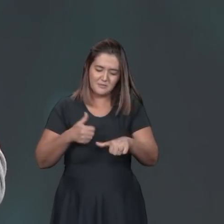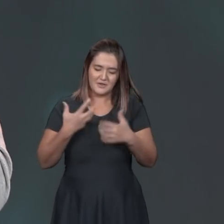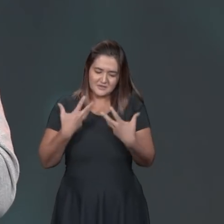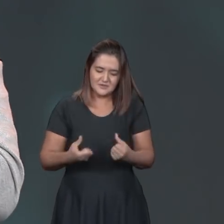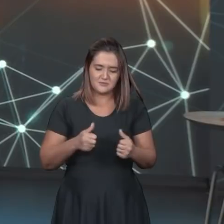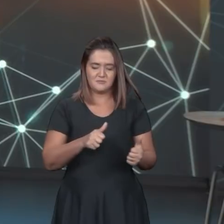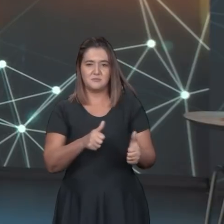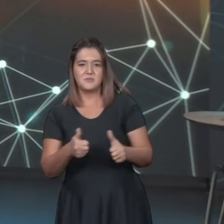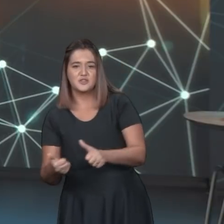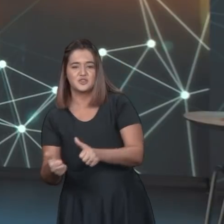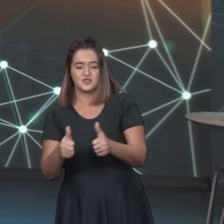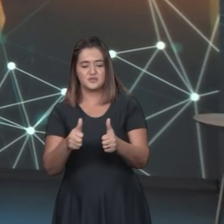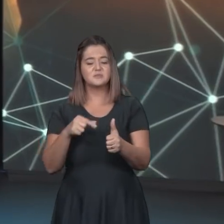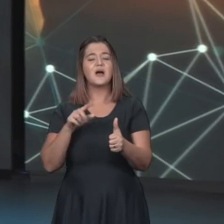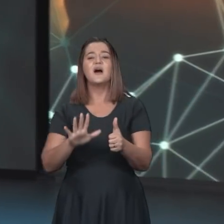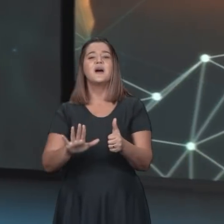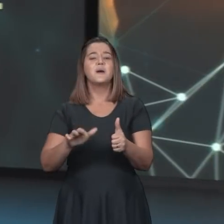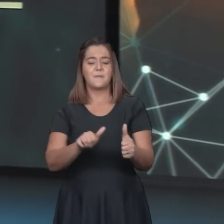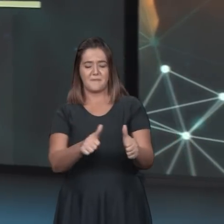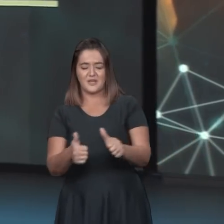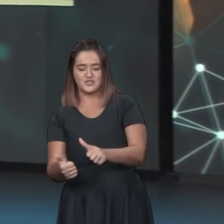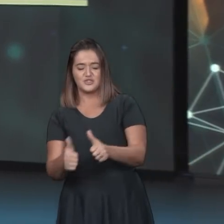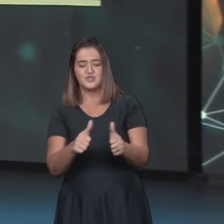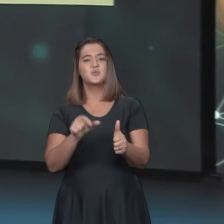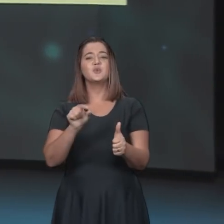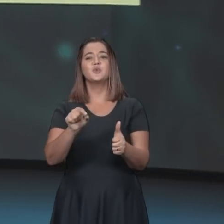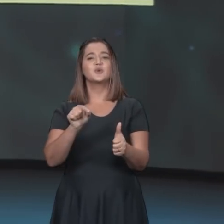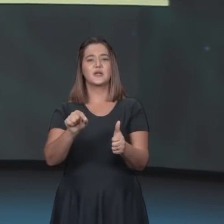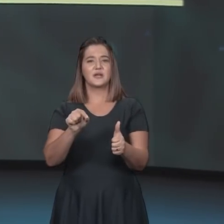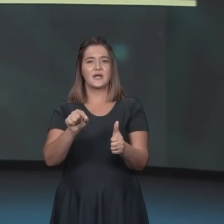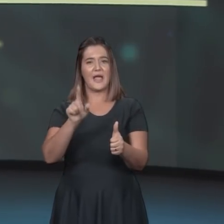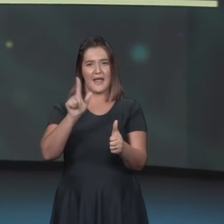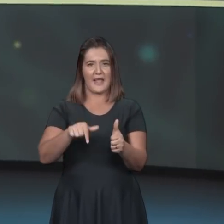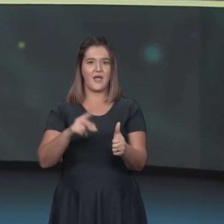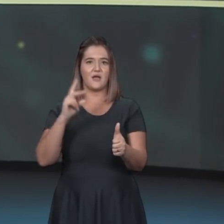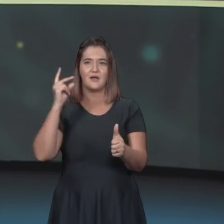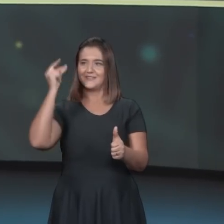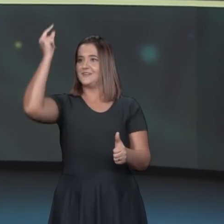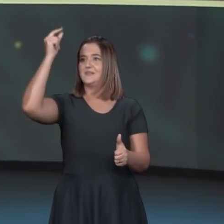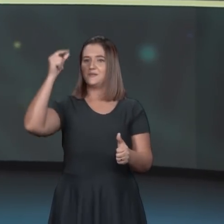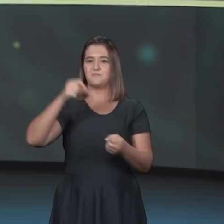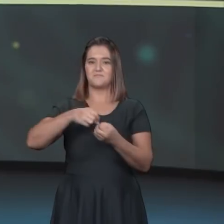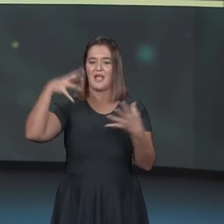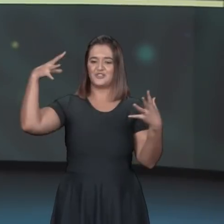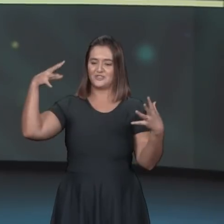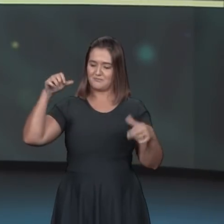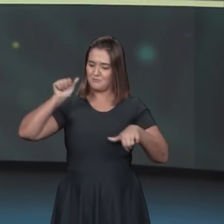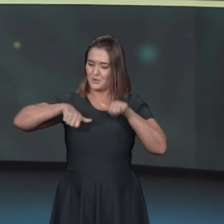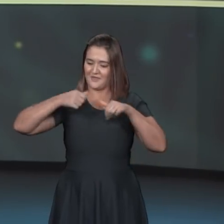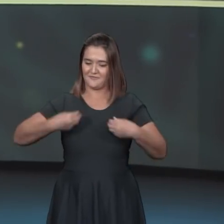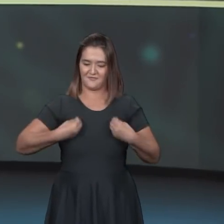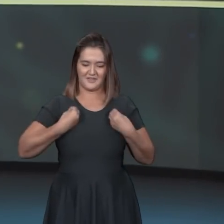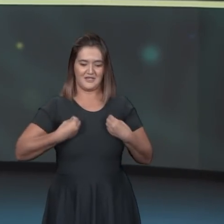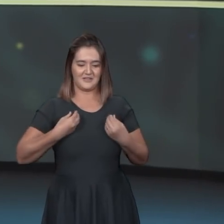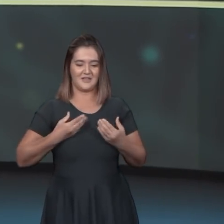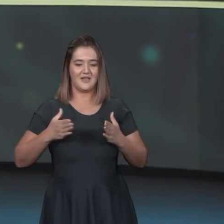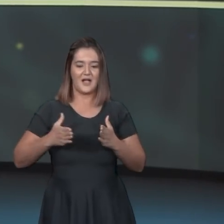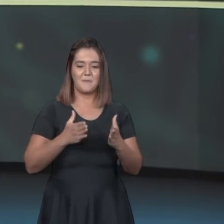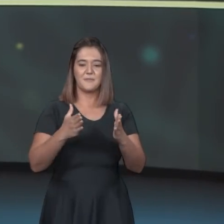batismo? Eu não tenho uma ideia sacramental do batismo, que vai ser um passe de mágica, que você entrou ali, puf, agora